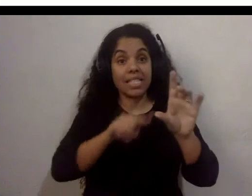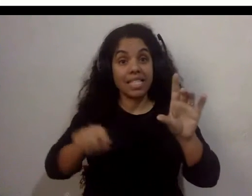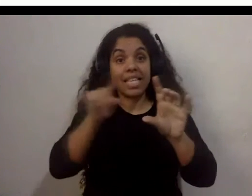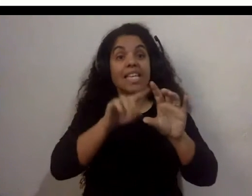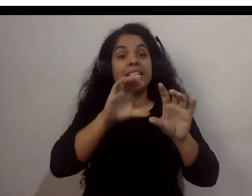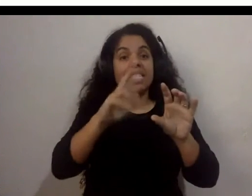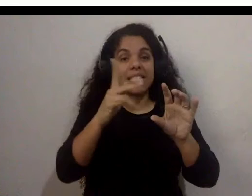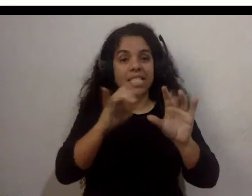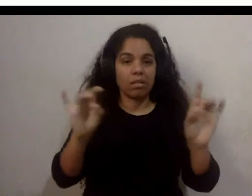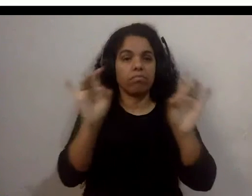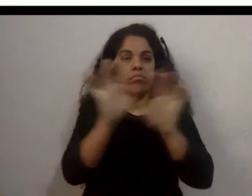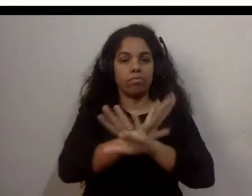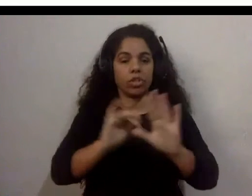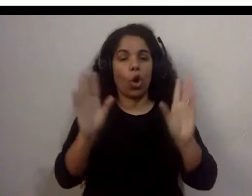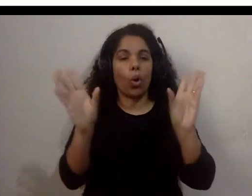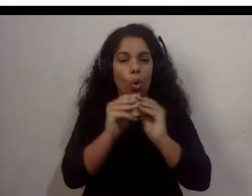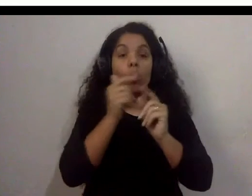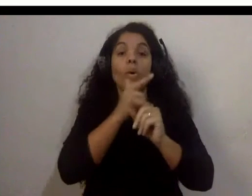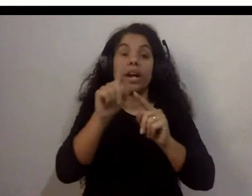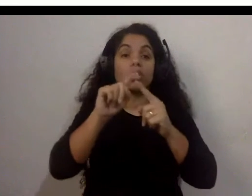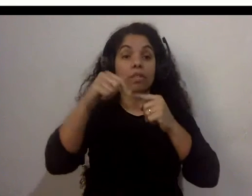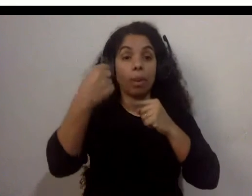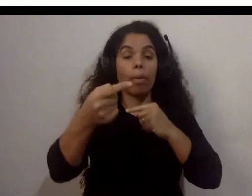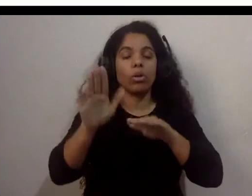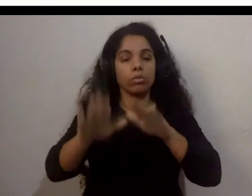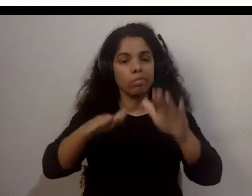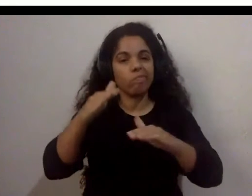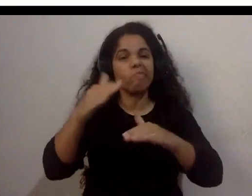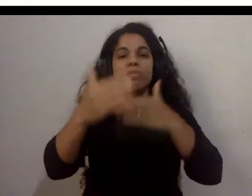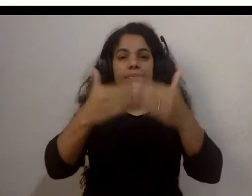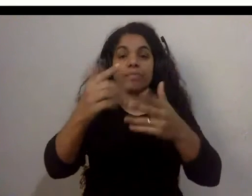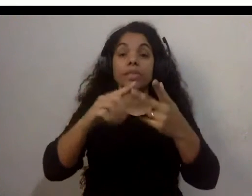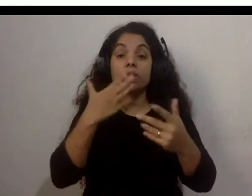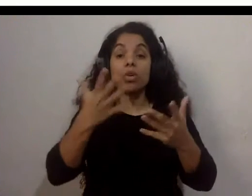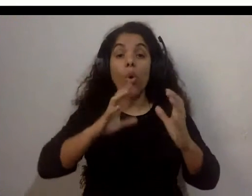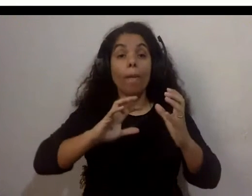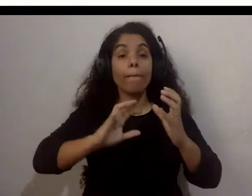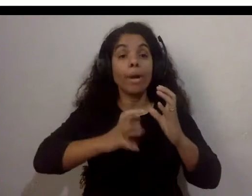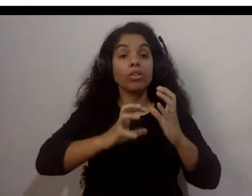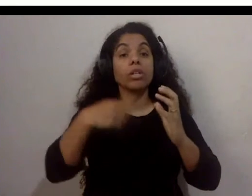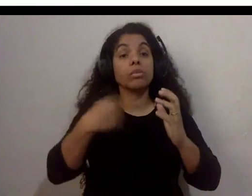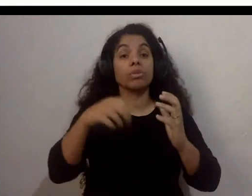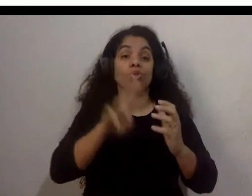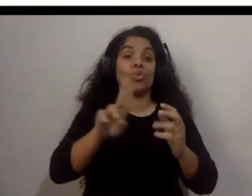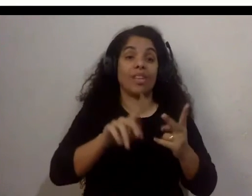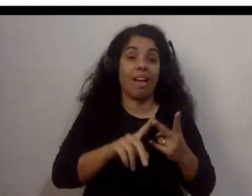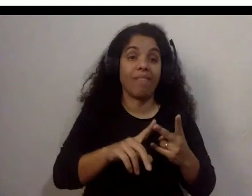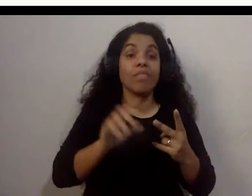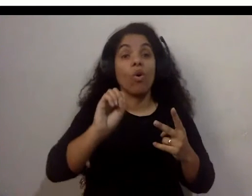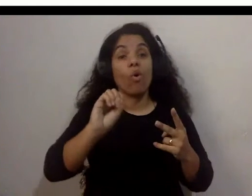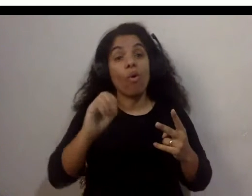que esse ciclo se concluir, a gente vai dar o próximo passo. Então, qual banco de dados eu tenho que usar?